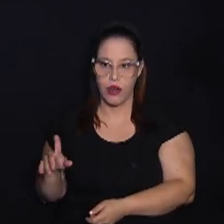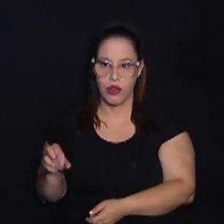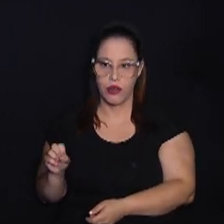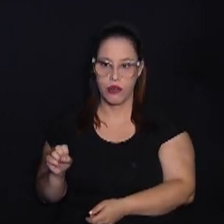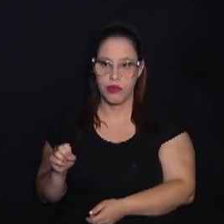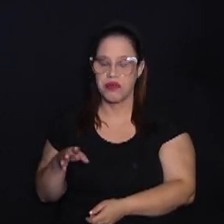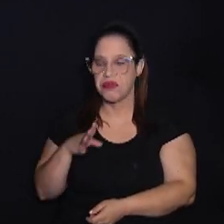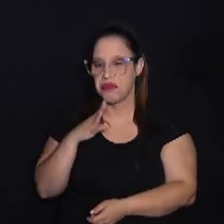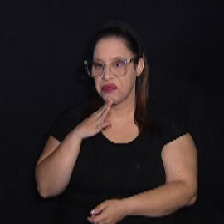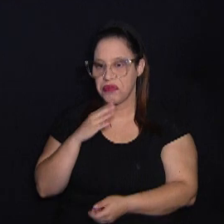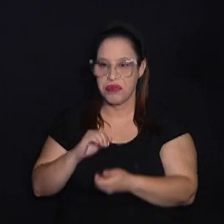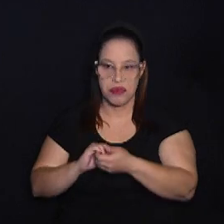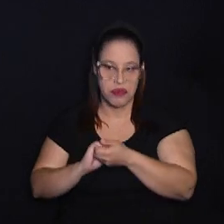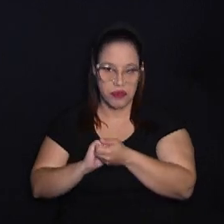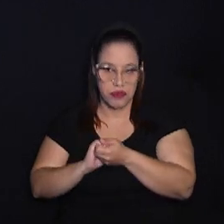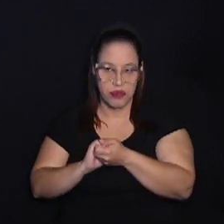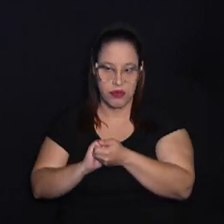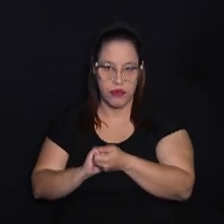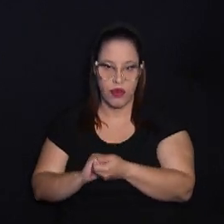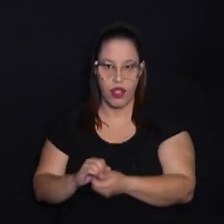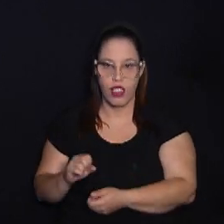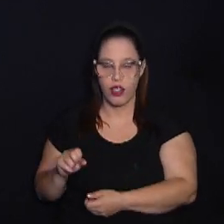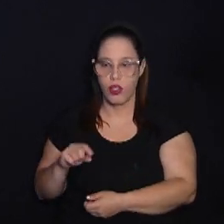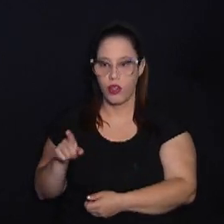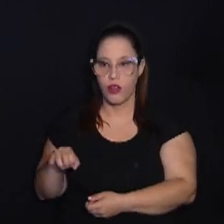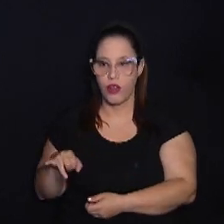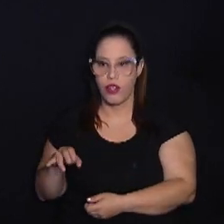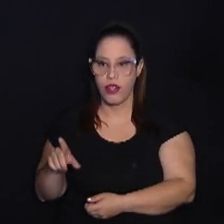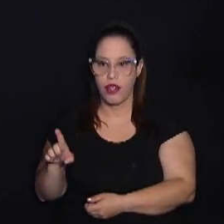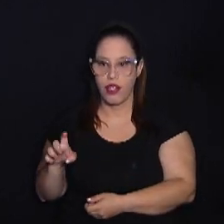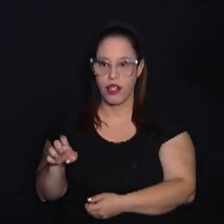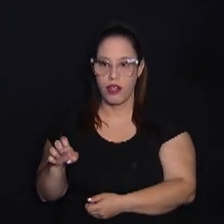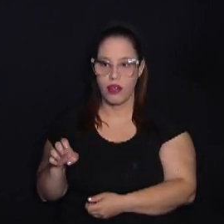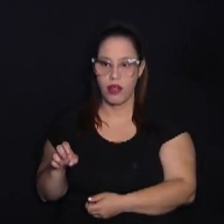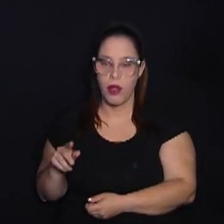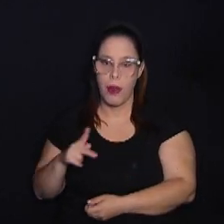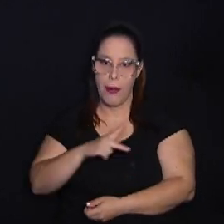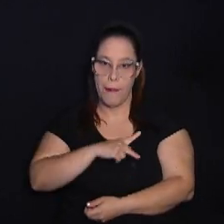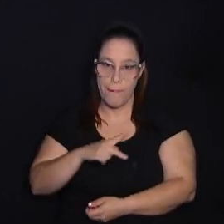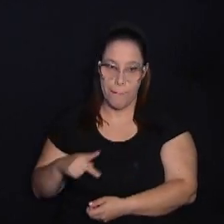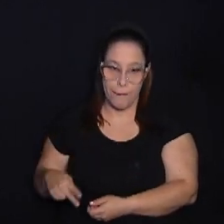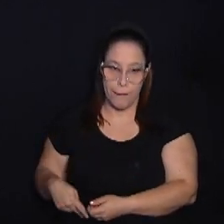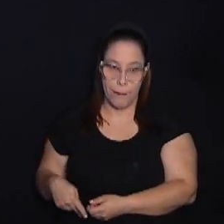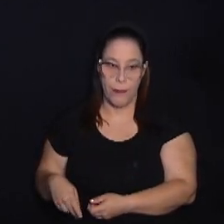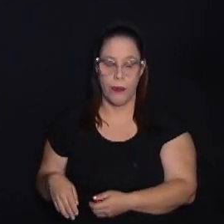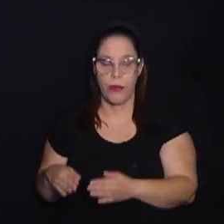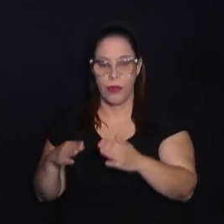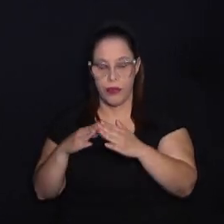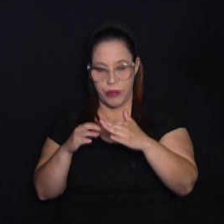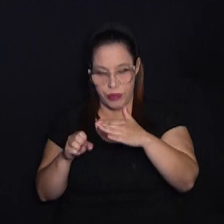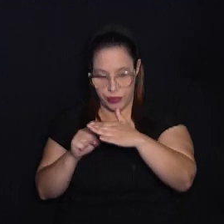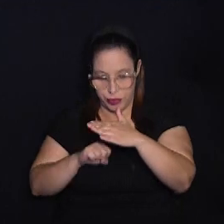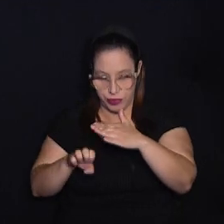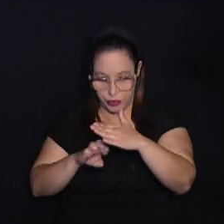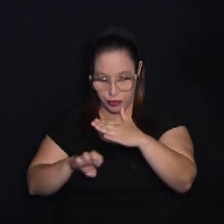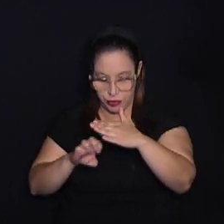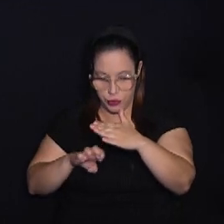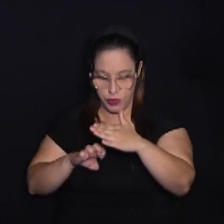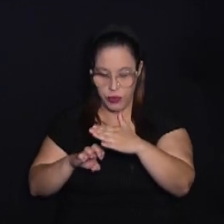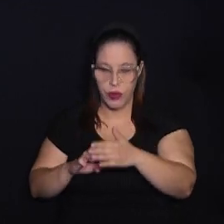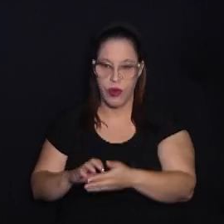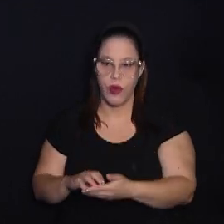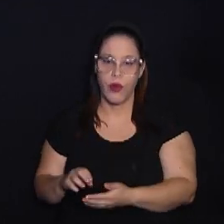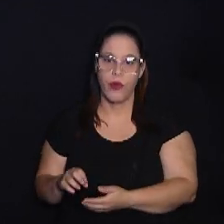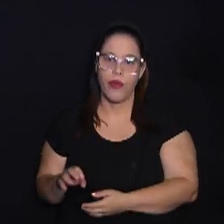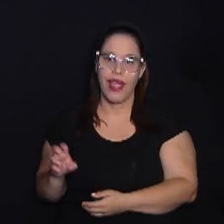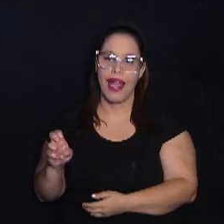amigo Gervásio de Souza, que é presidente da Associação dos Escritórios de Contabilidade de Campinas, a